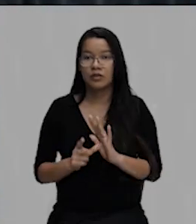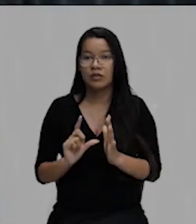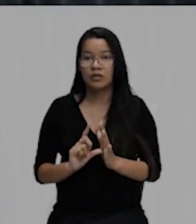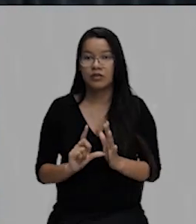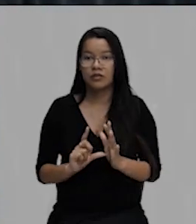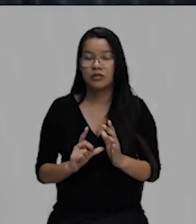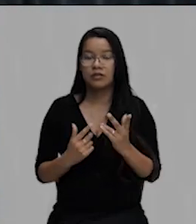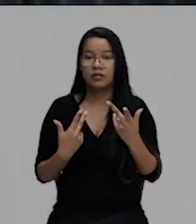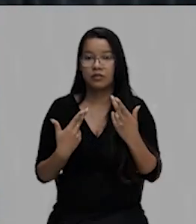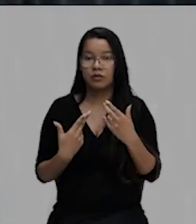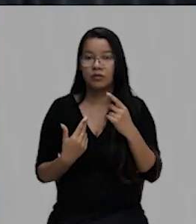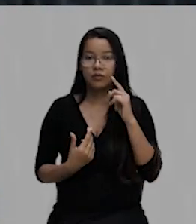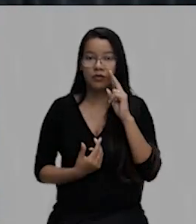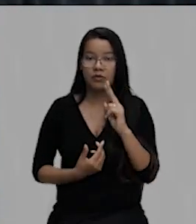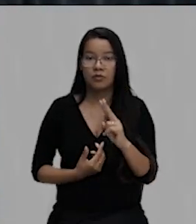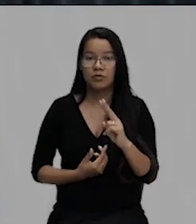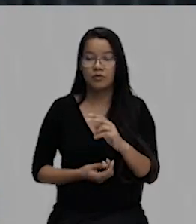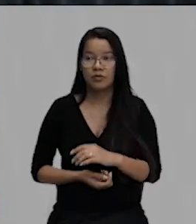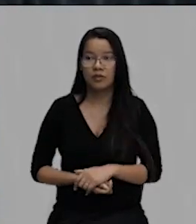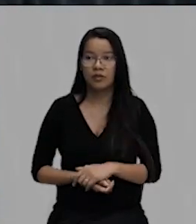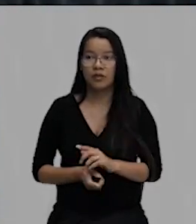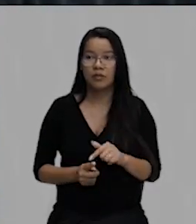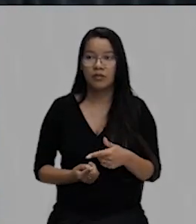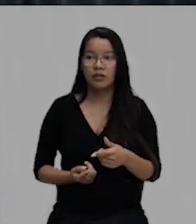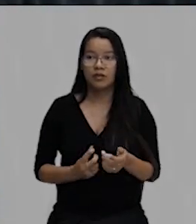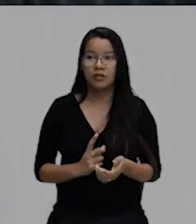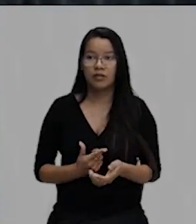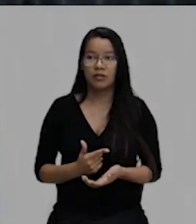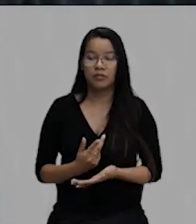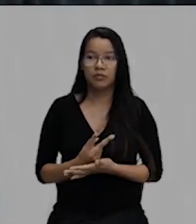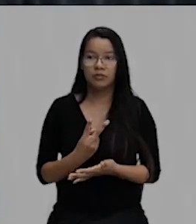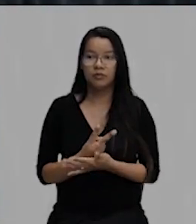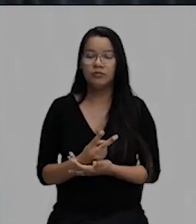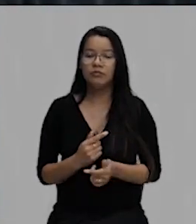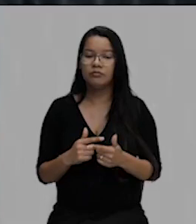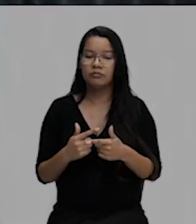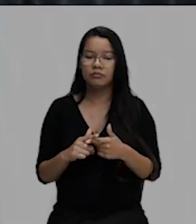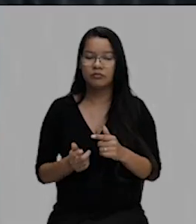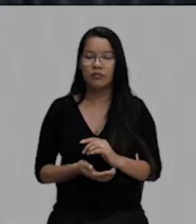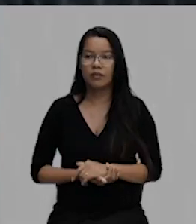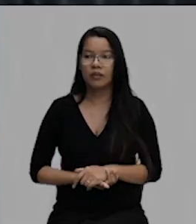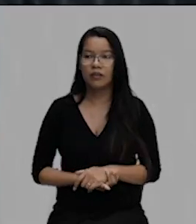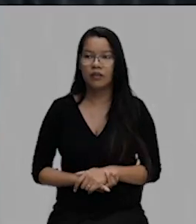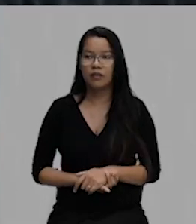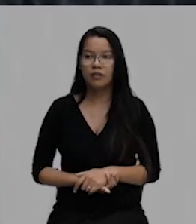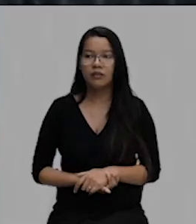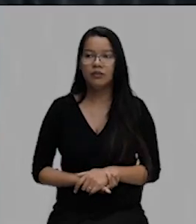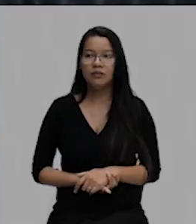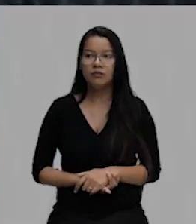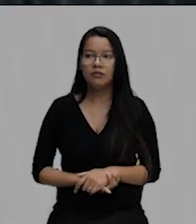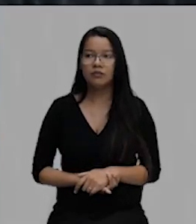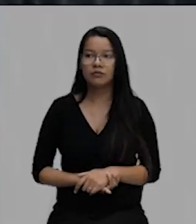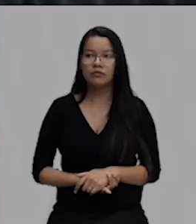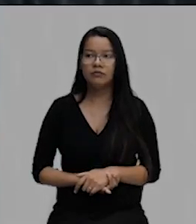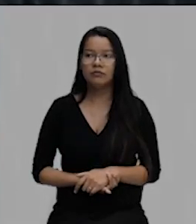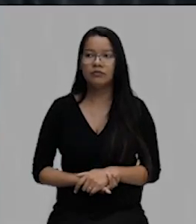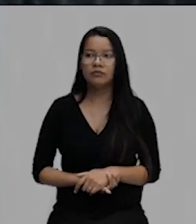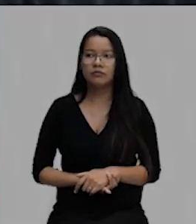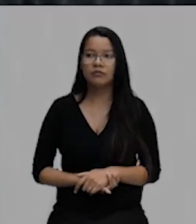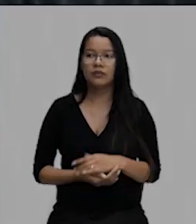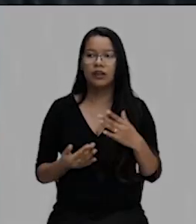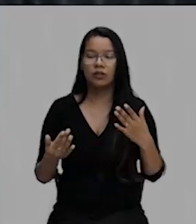nós acabamos de ver, tá bom? Mas, sem problema nenhum, você pode tranquilamente testar a condição de existência, tá